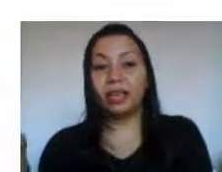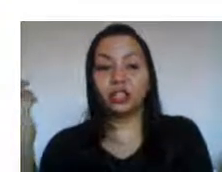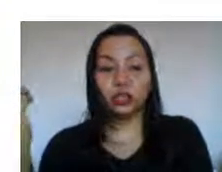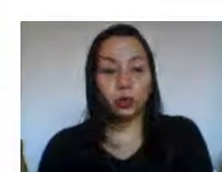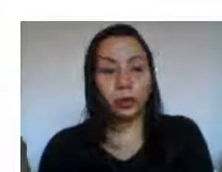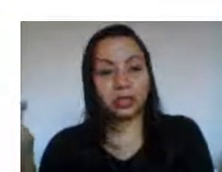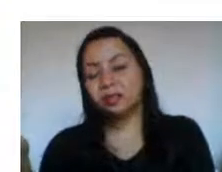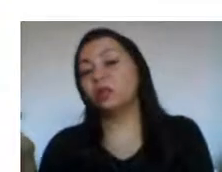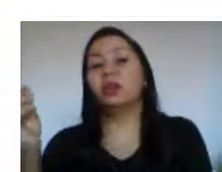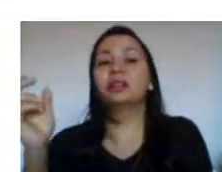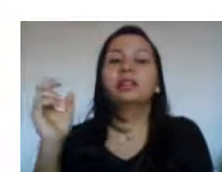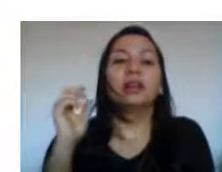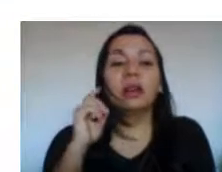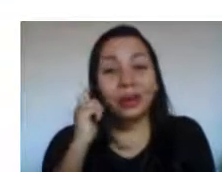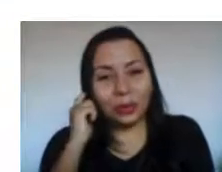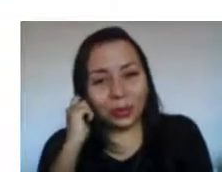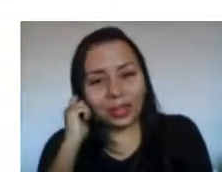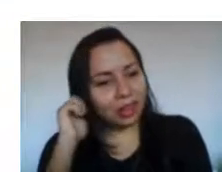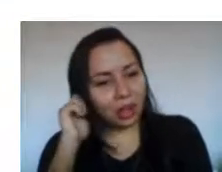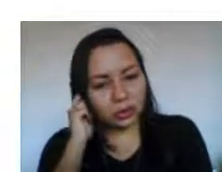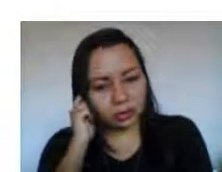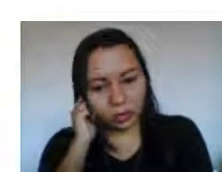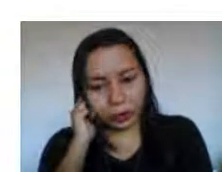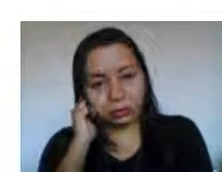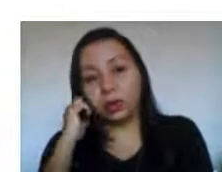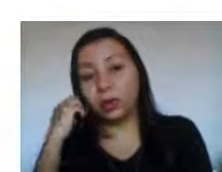E aí a gente começa agora. O que